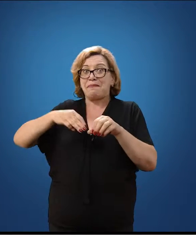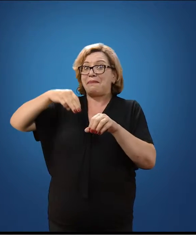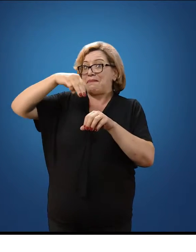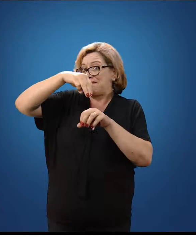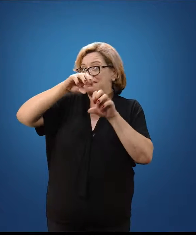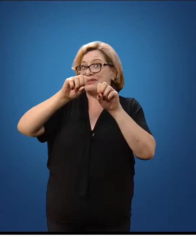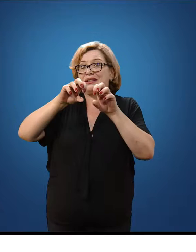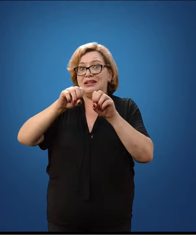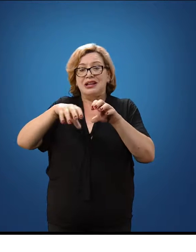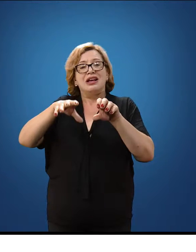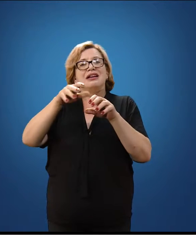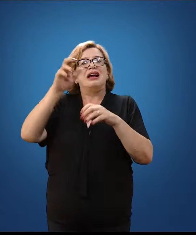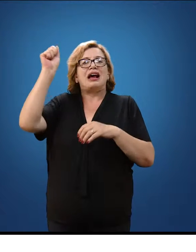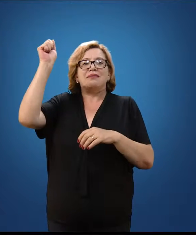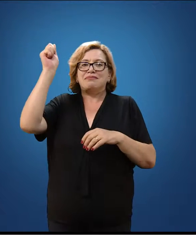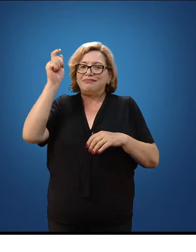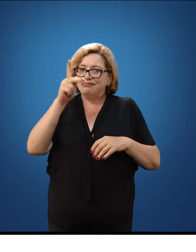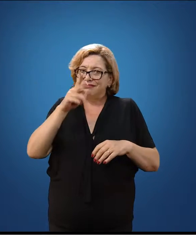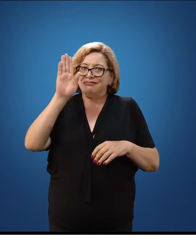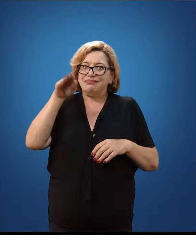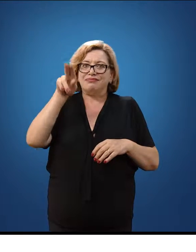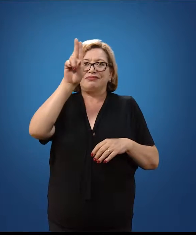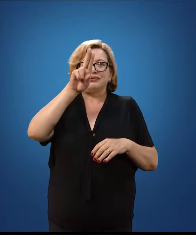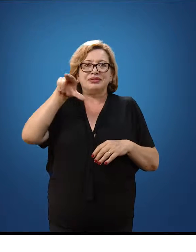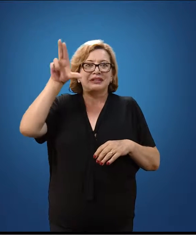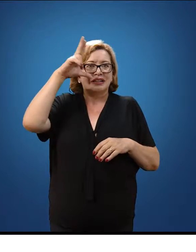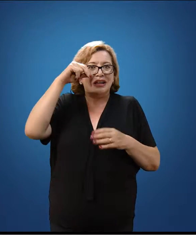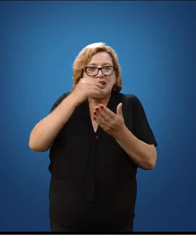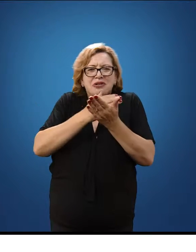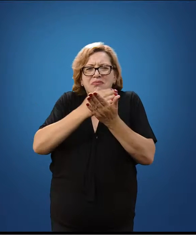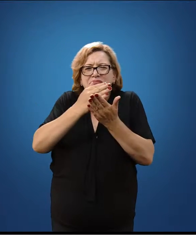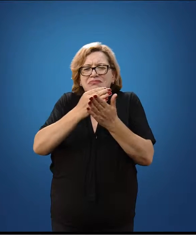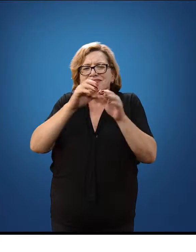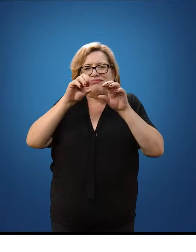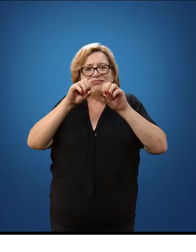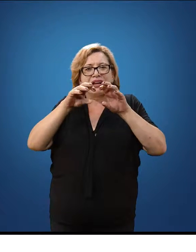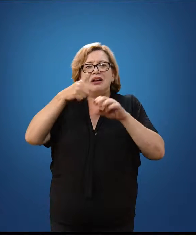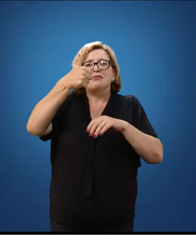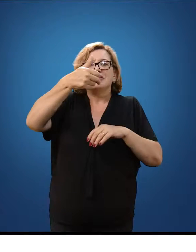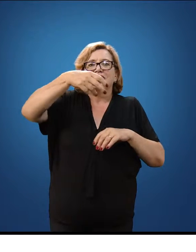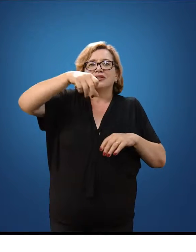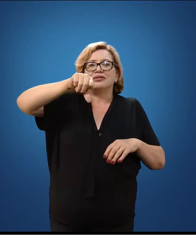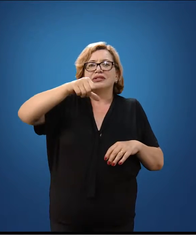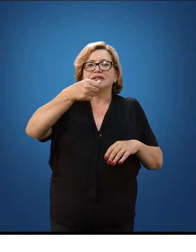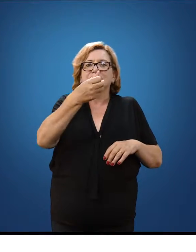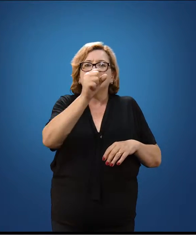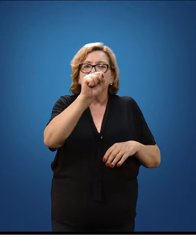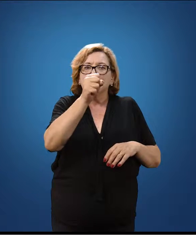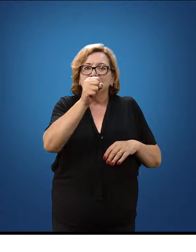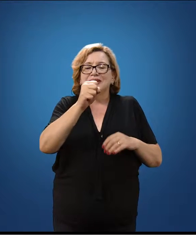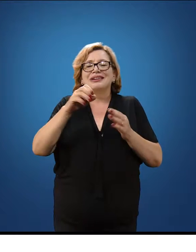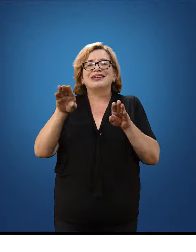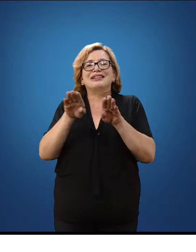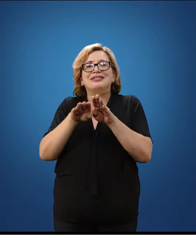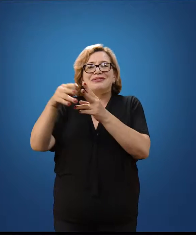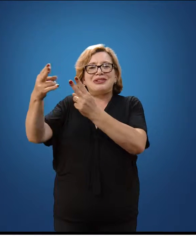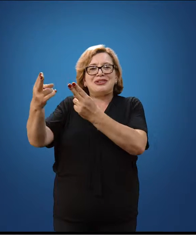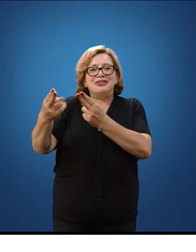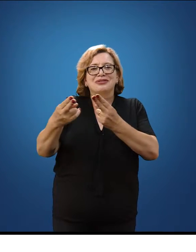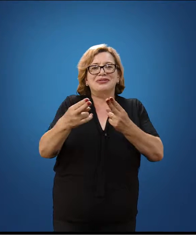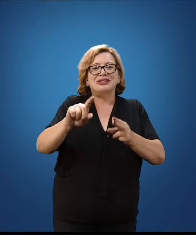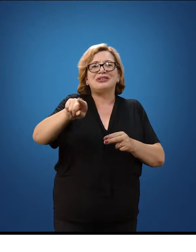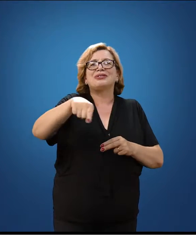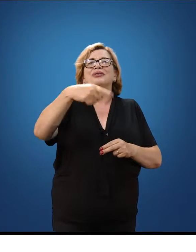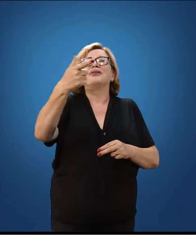atua na área da educação desde 1968. Também convidei aqui a jovem professora Maria Cristina Jeremias,